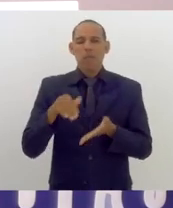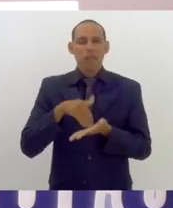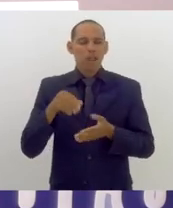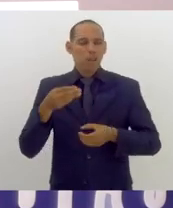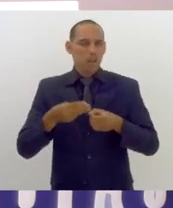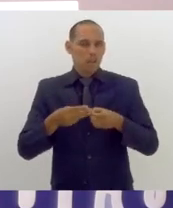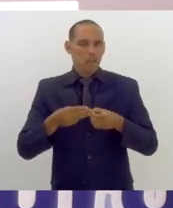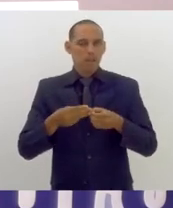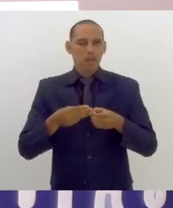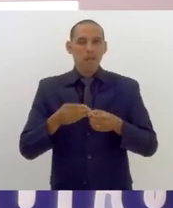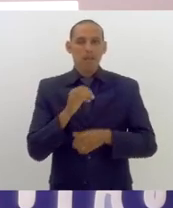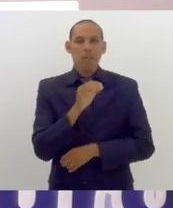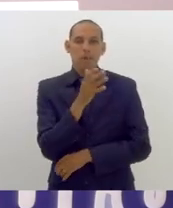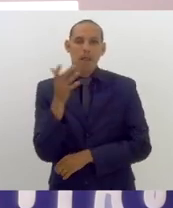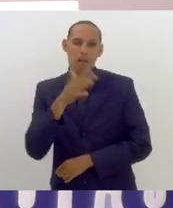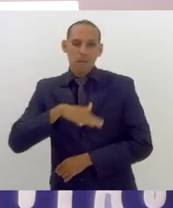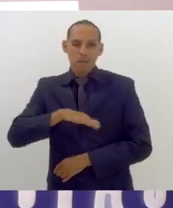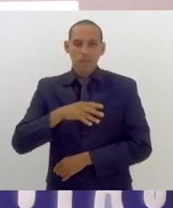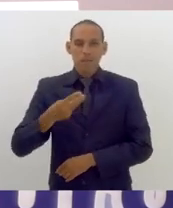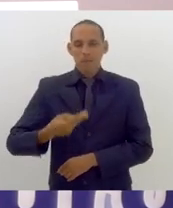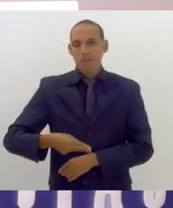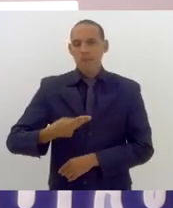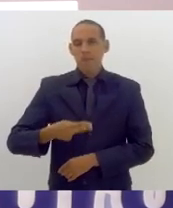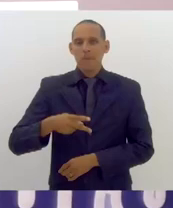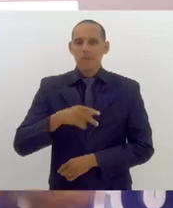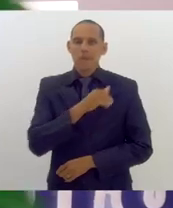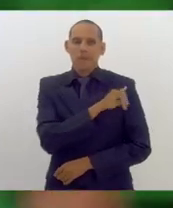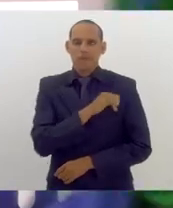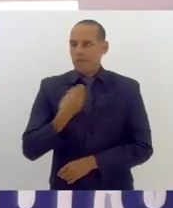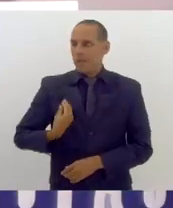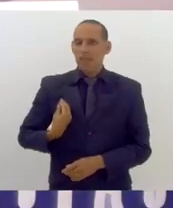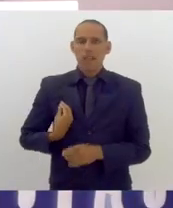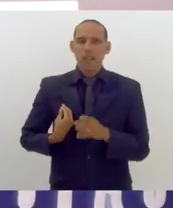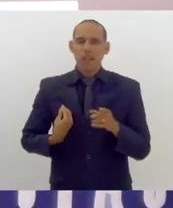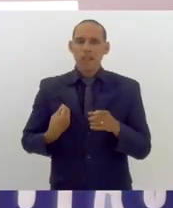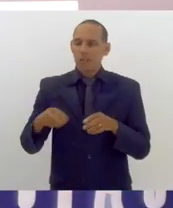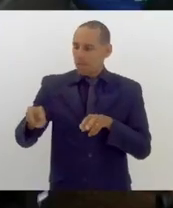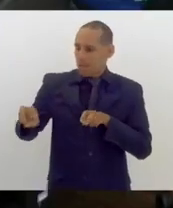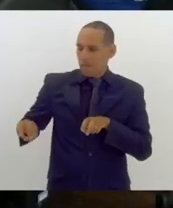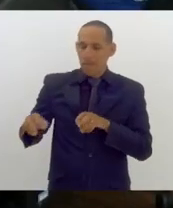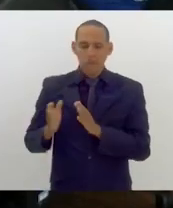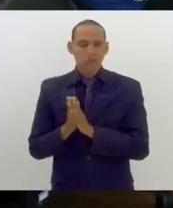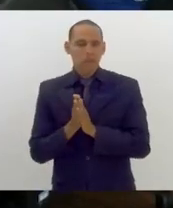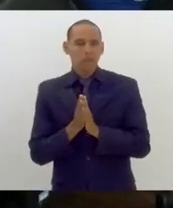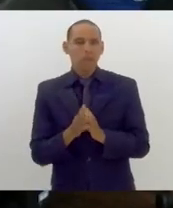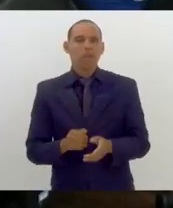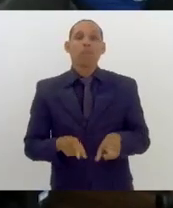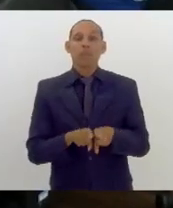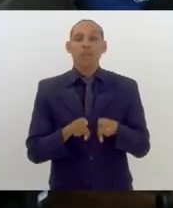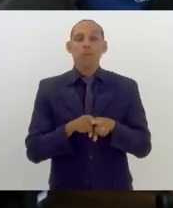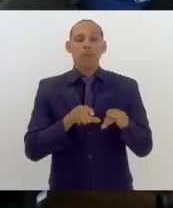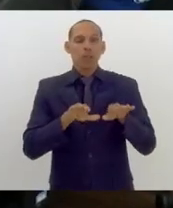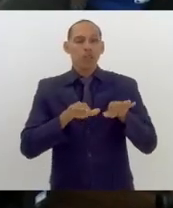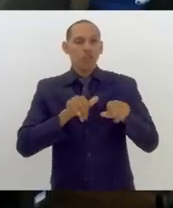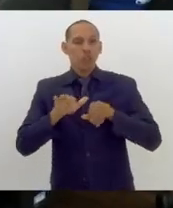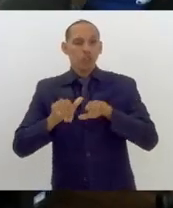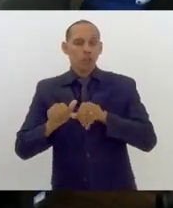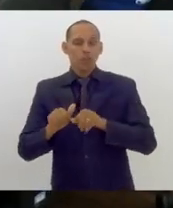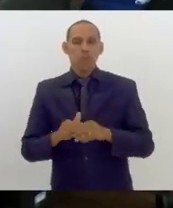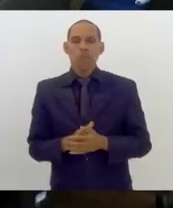de Meio Ambiente do município do Rio está presente o Ricardo por gentileza Aqui Ricardo e gostei também de chamar